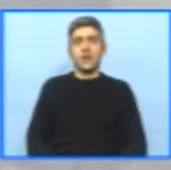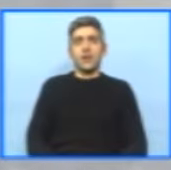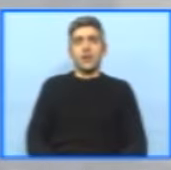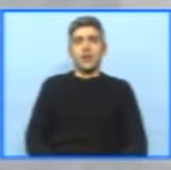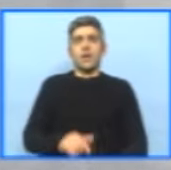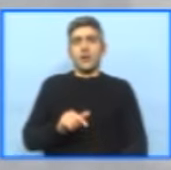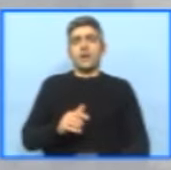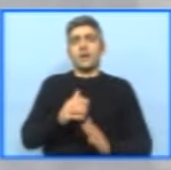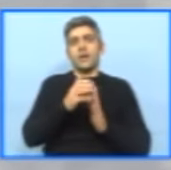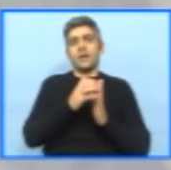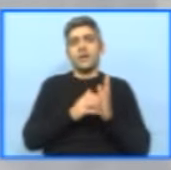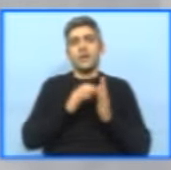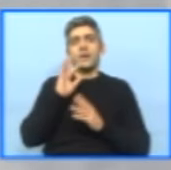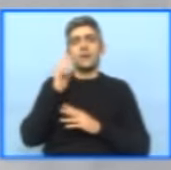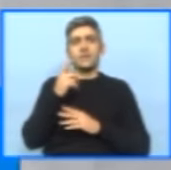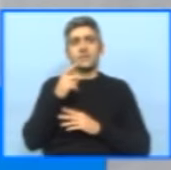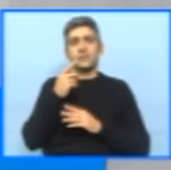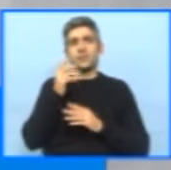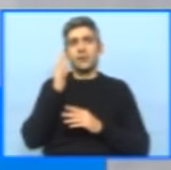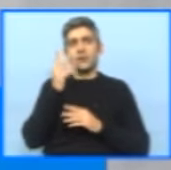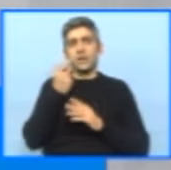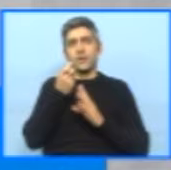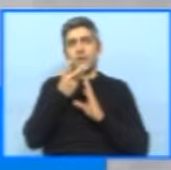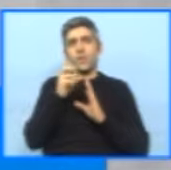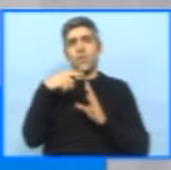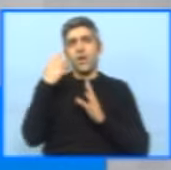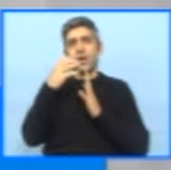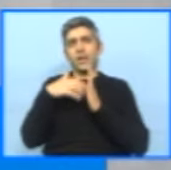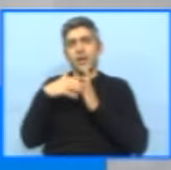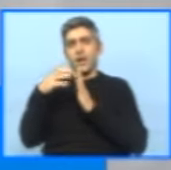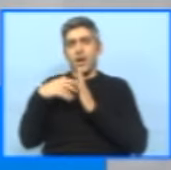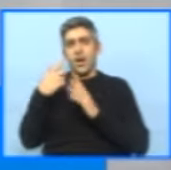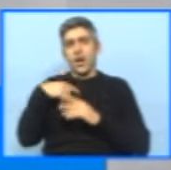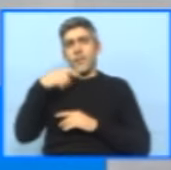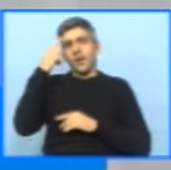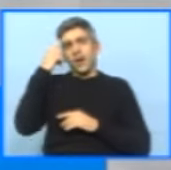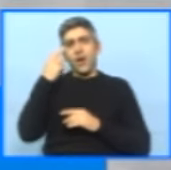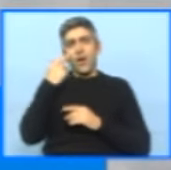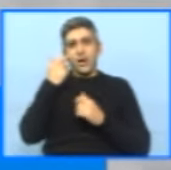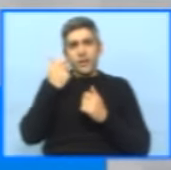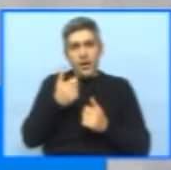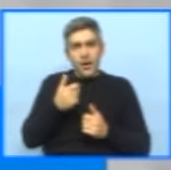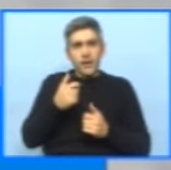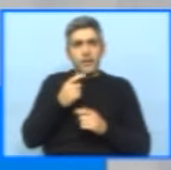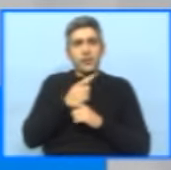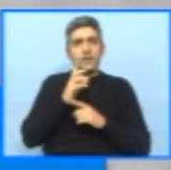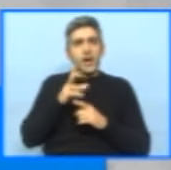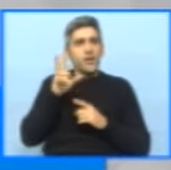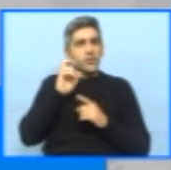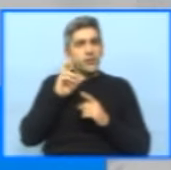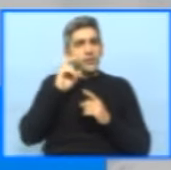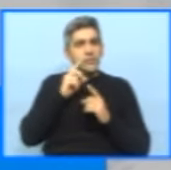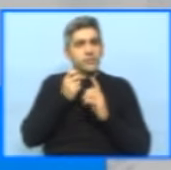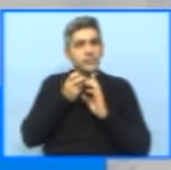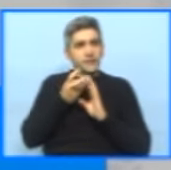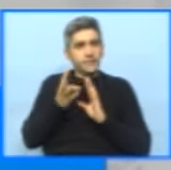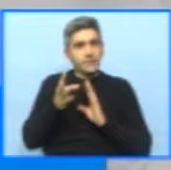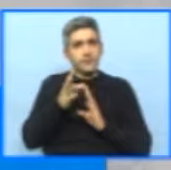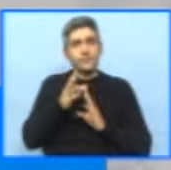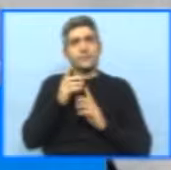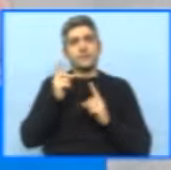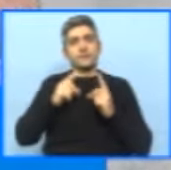que acontece com este texto, acontece com muitos outros textos que nós pensamos conhecer muito bem, porque já os ouvimos dizer